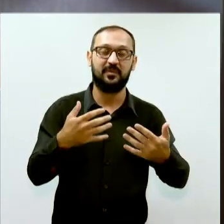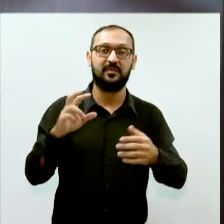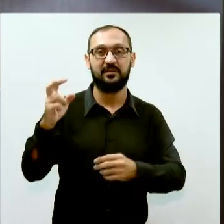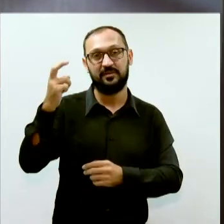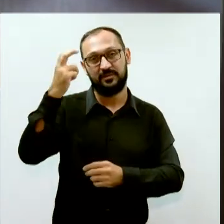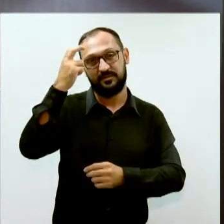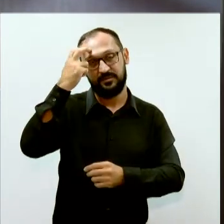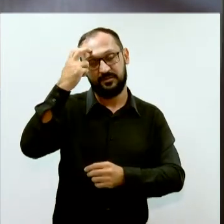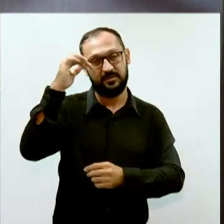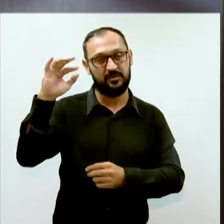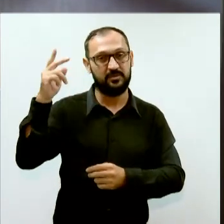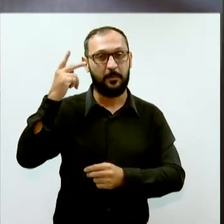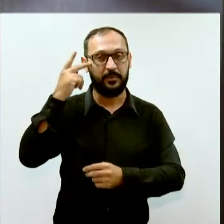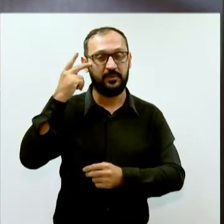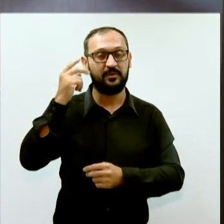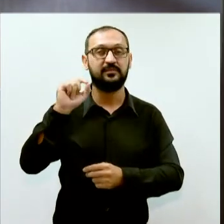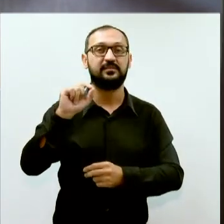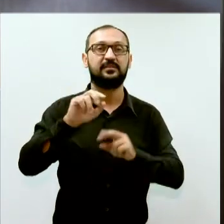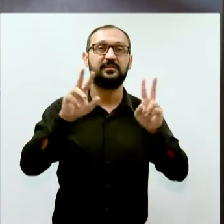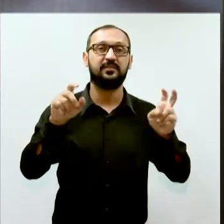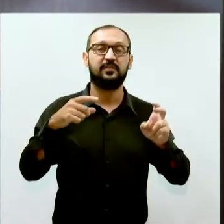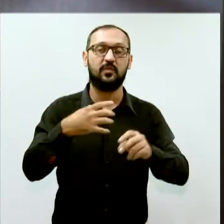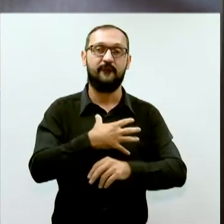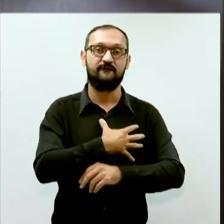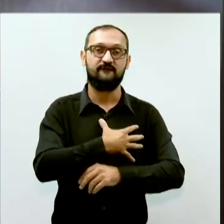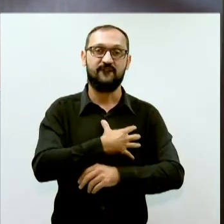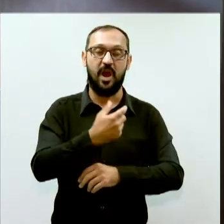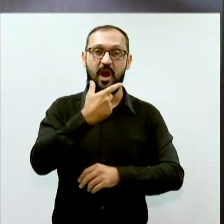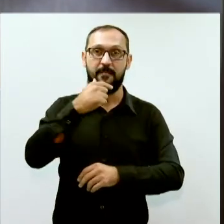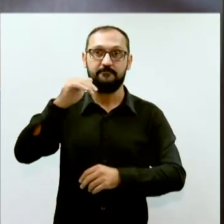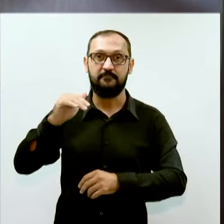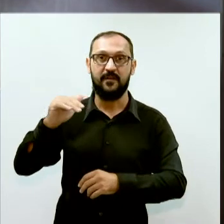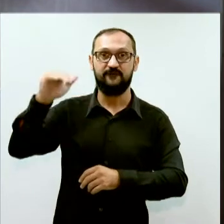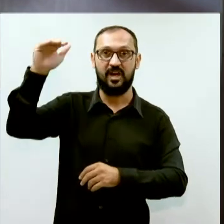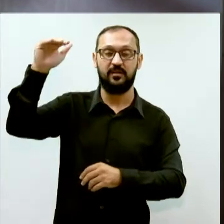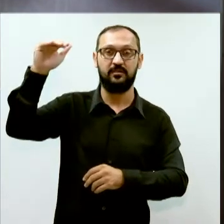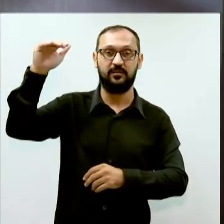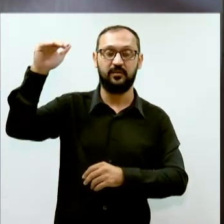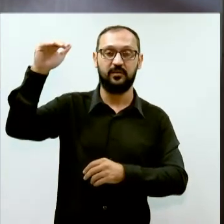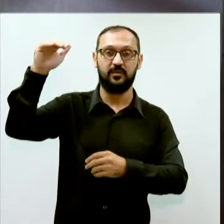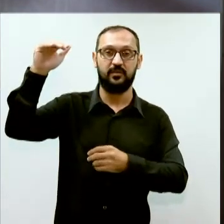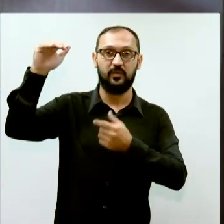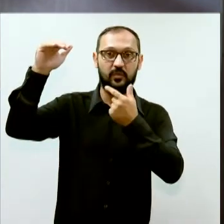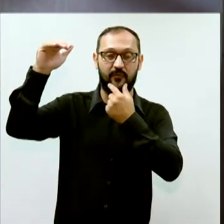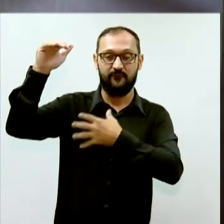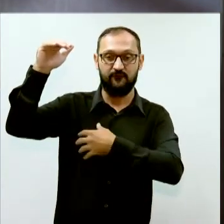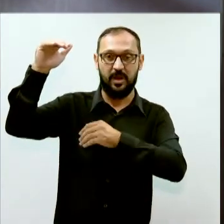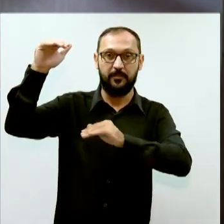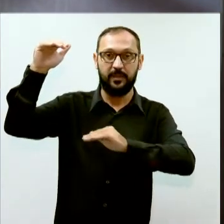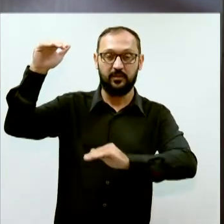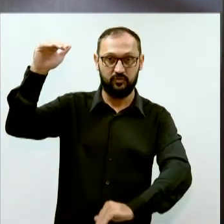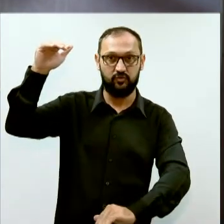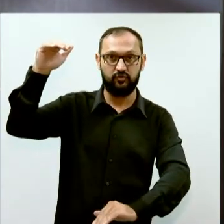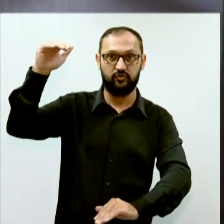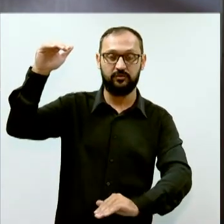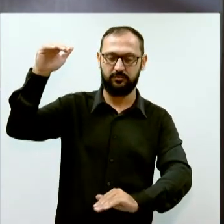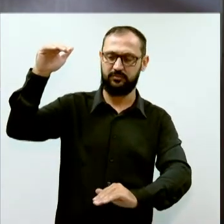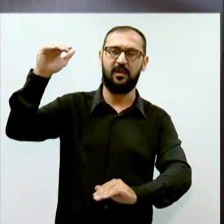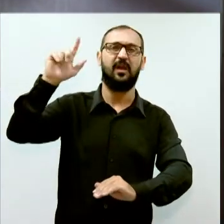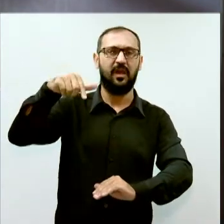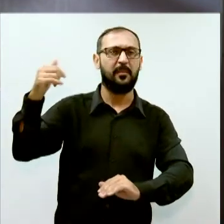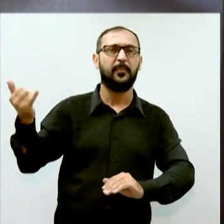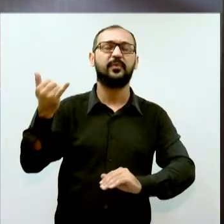cultura japonesa, né, essa questão do filho mais velho e do filho mais novo é algo muito